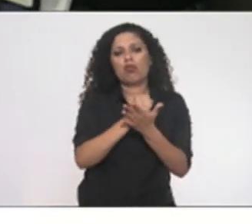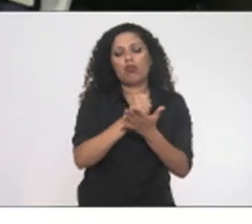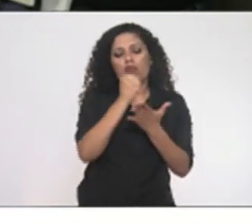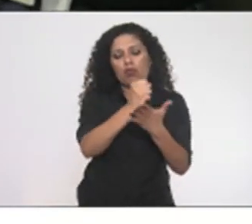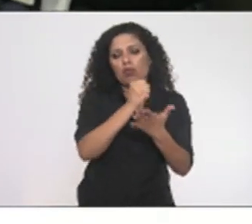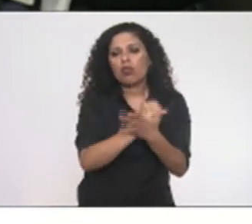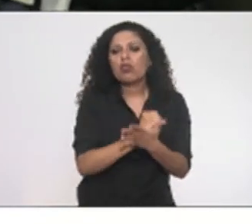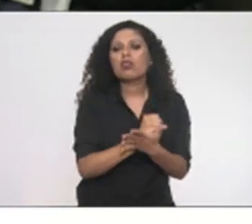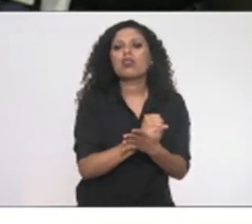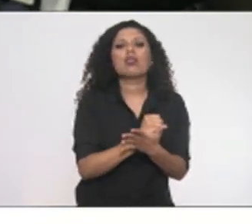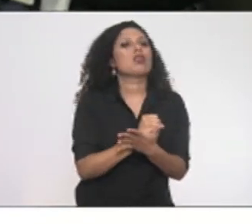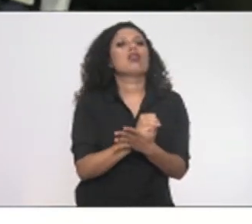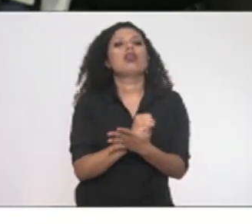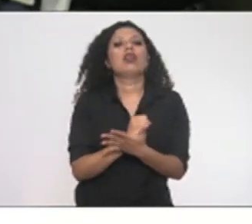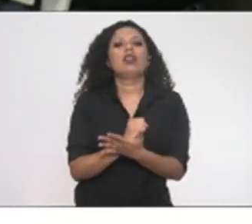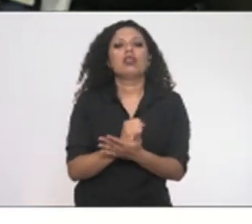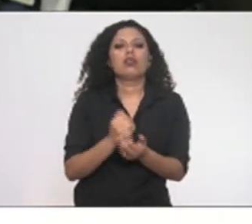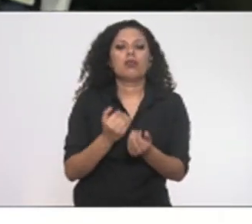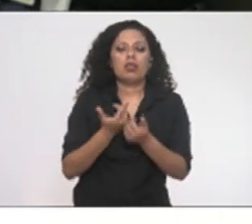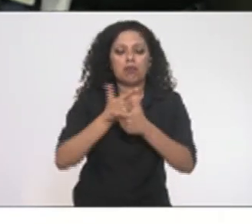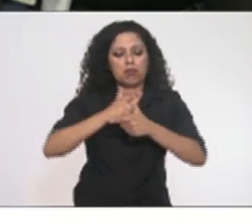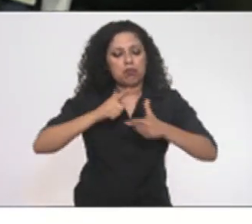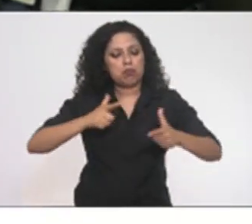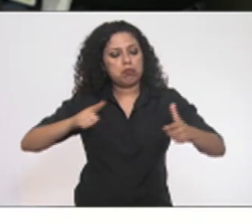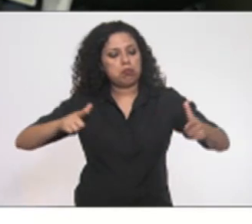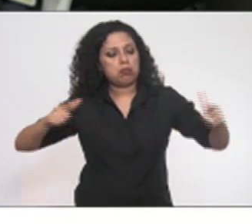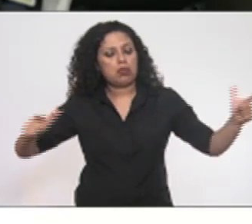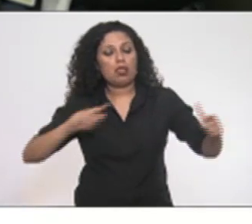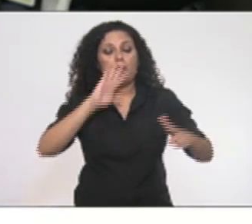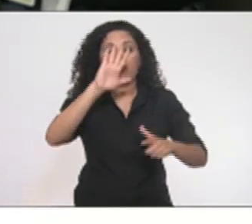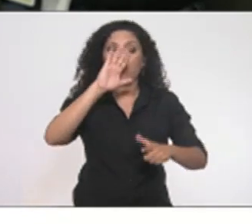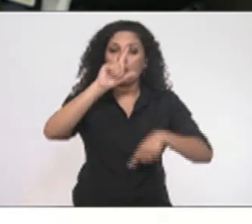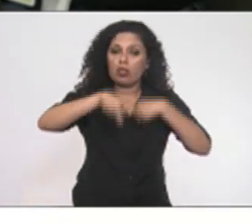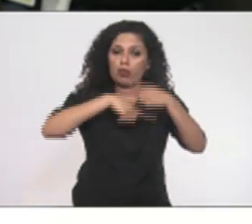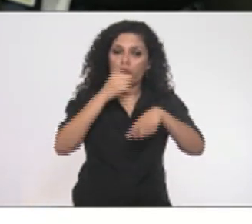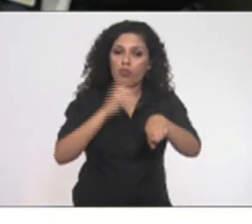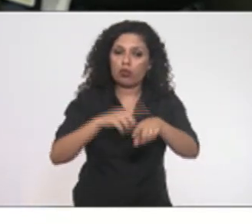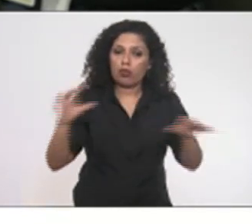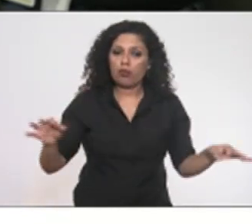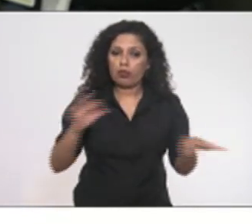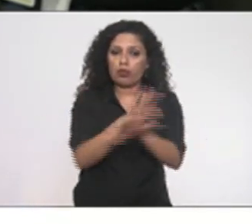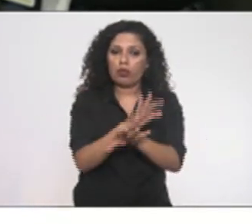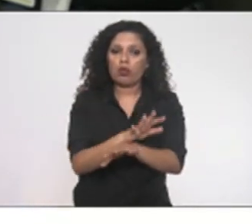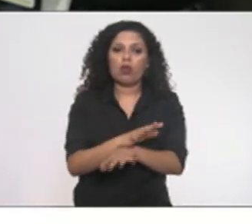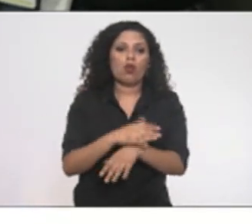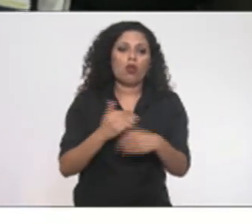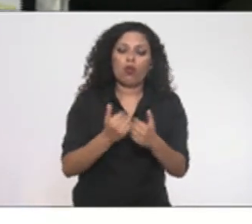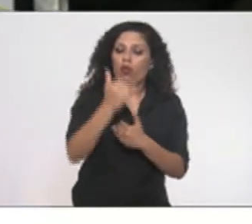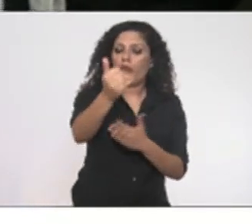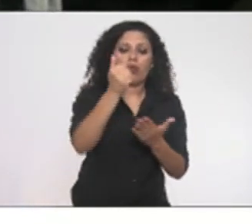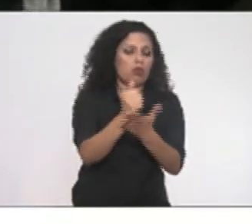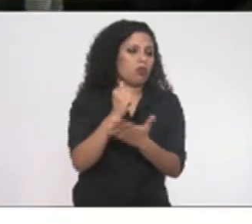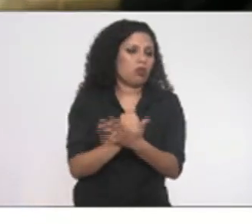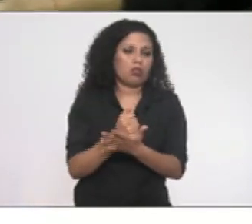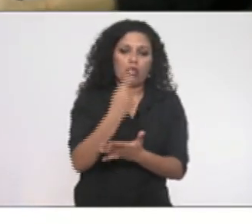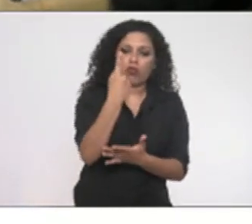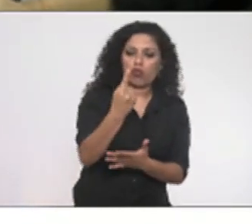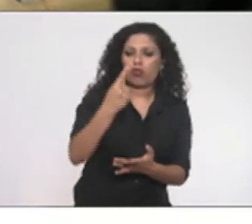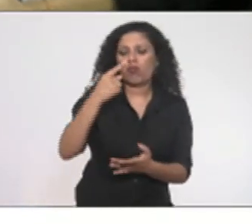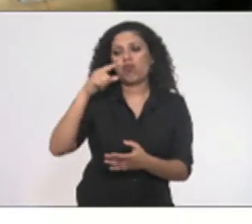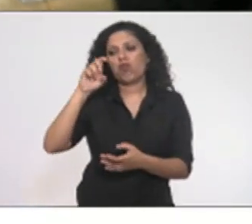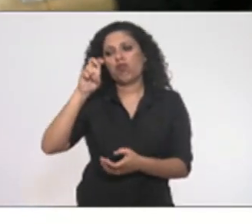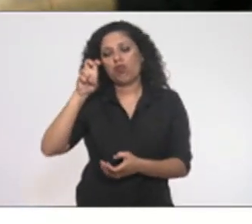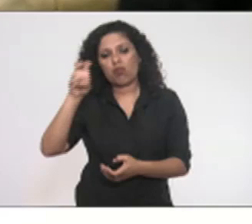uma expansão, para financiar essa expansão, e após esse prazo entraria na oferta normal de contratos de 1 ano pelo prazo de 5